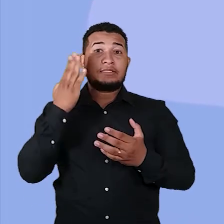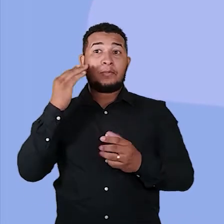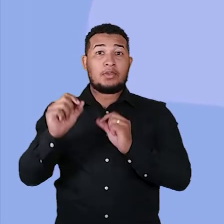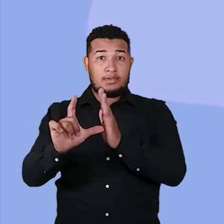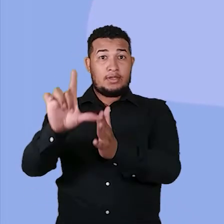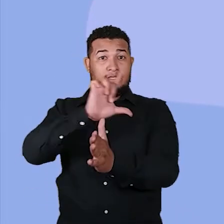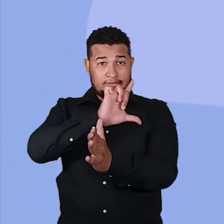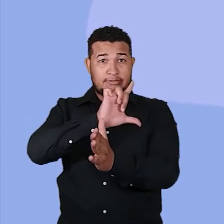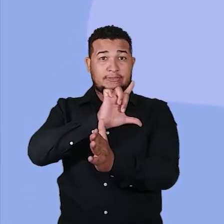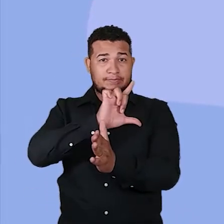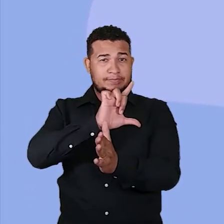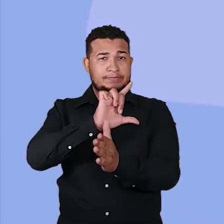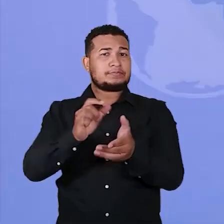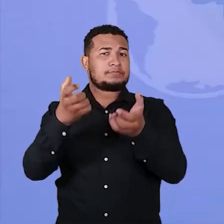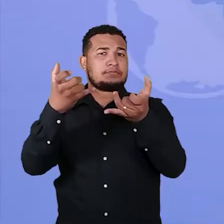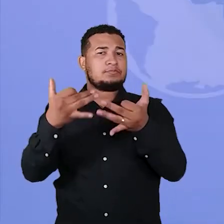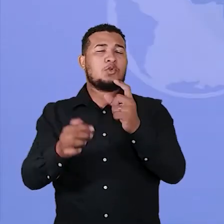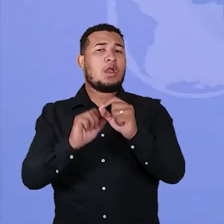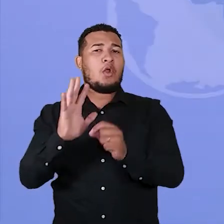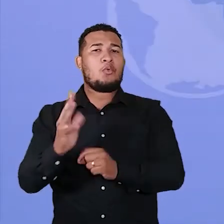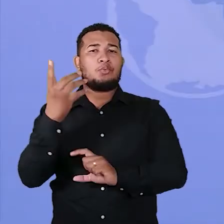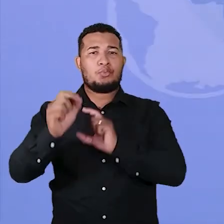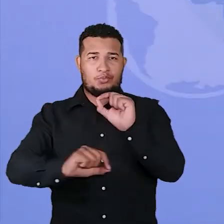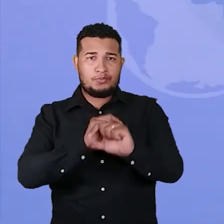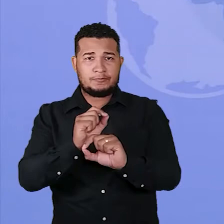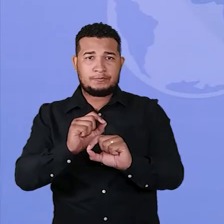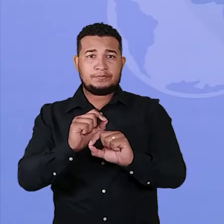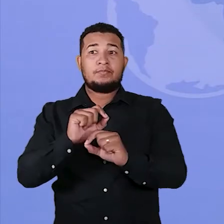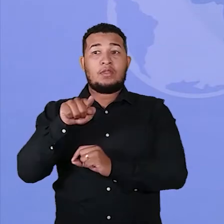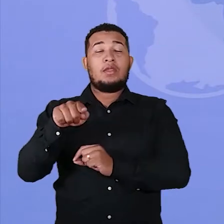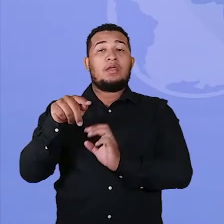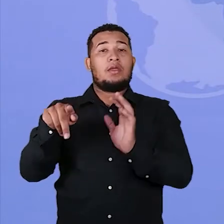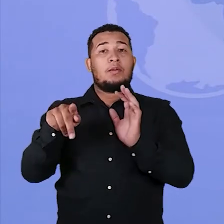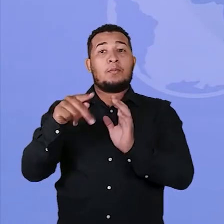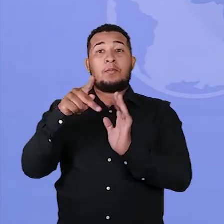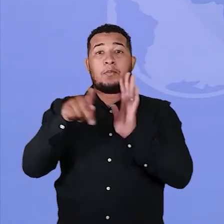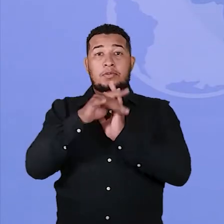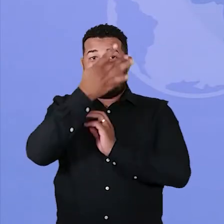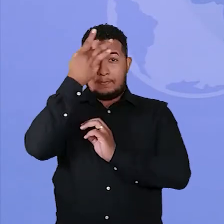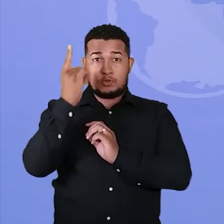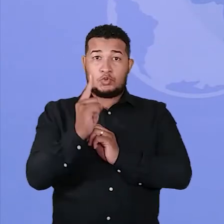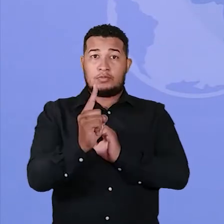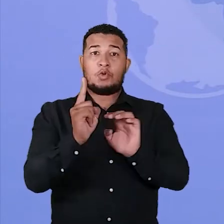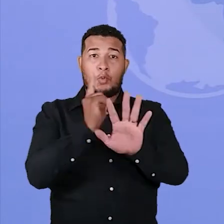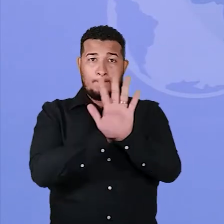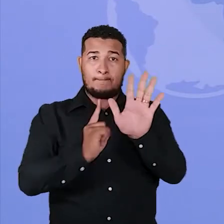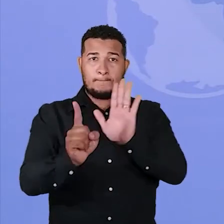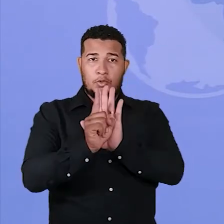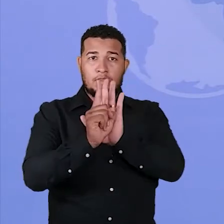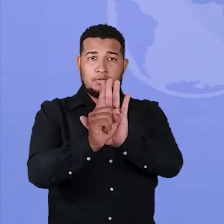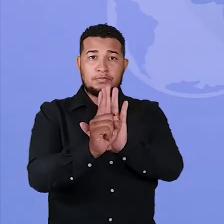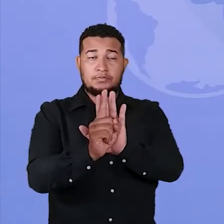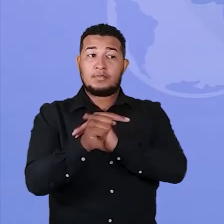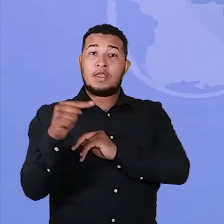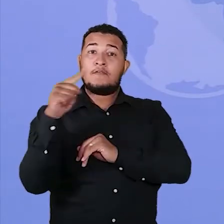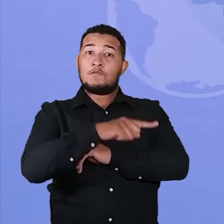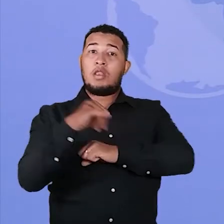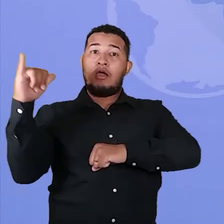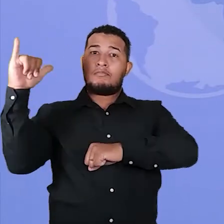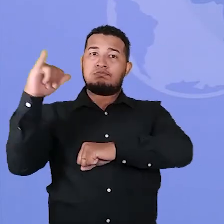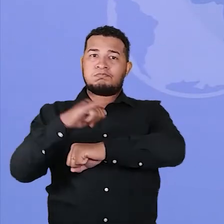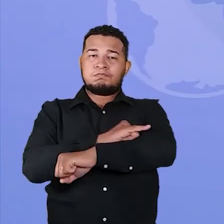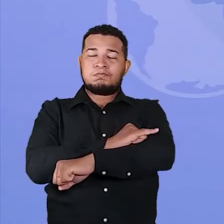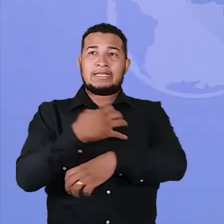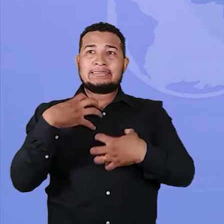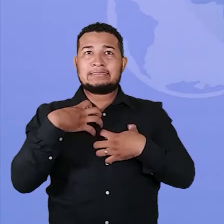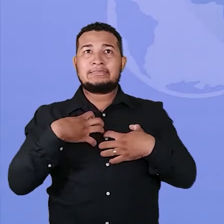entender aí, antes do texto, o que estava acontecendo com o personagem principal? Ele foi para o aeroporto